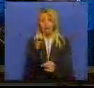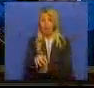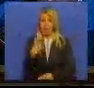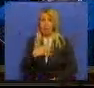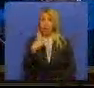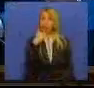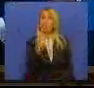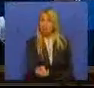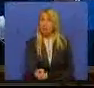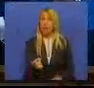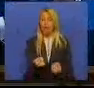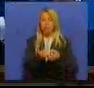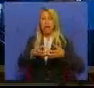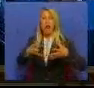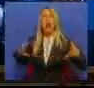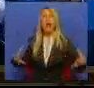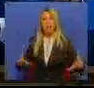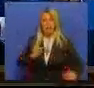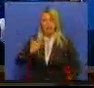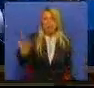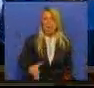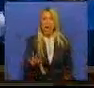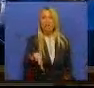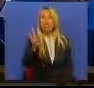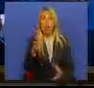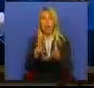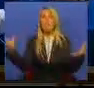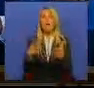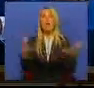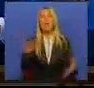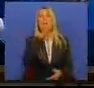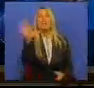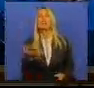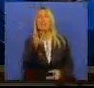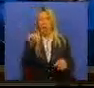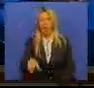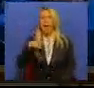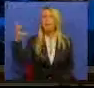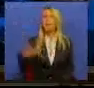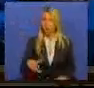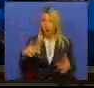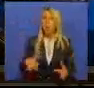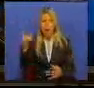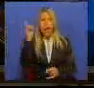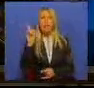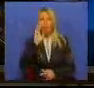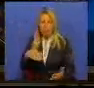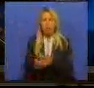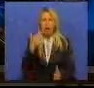significaria um alargamento do direito de escolha da maioria das famílias em Portugal, extremamente importante para o futuro.